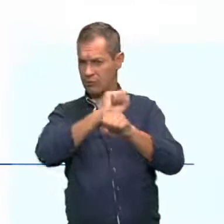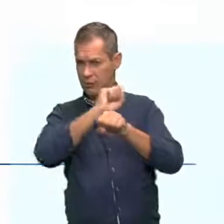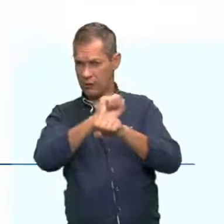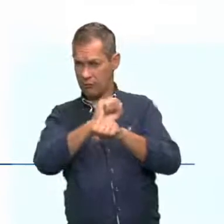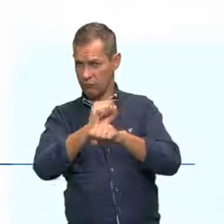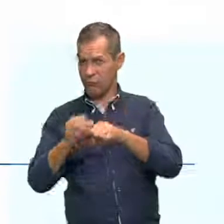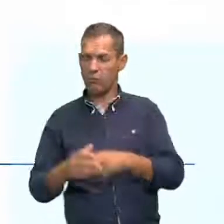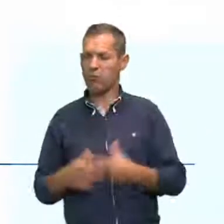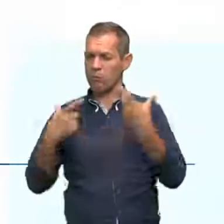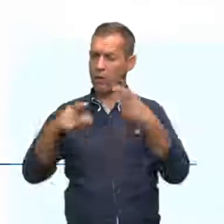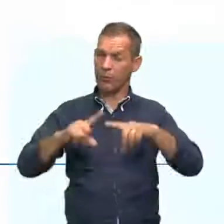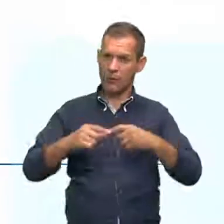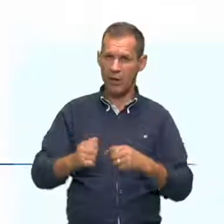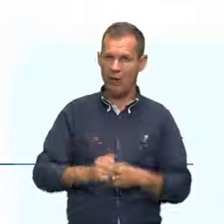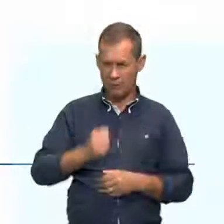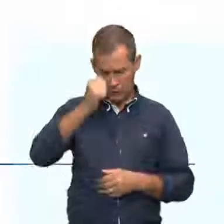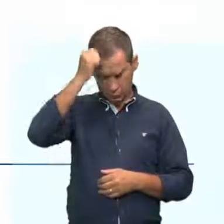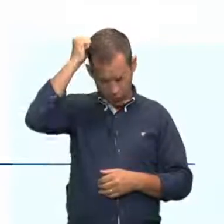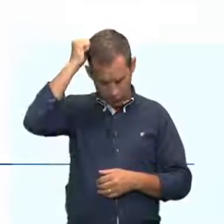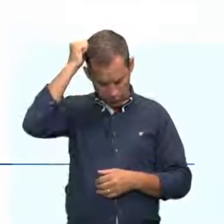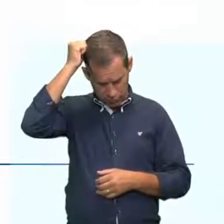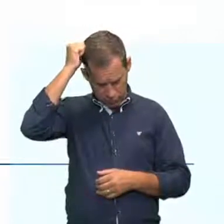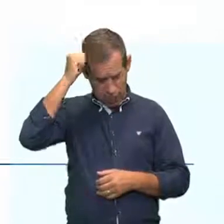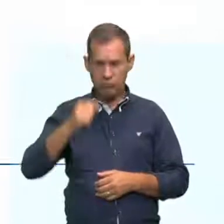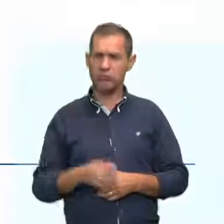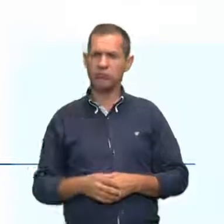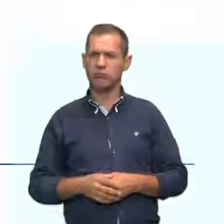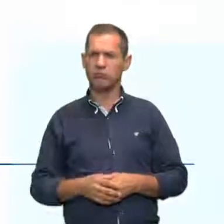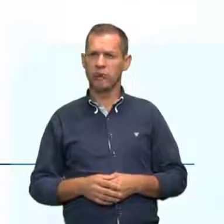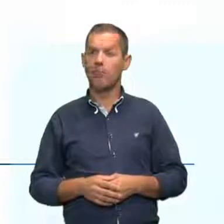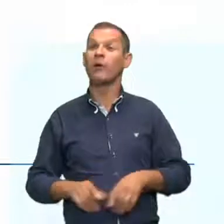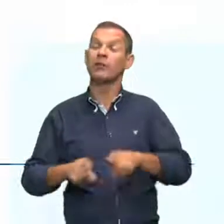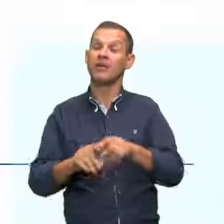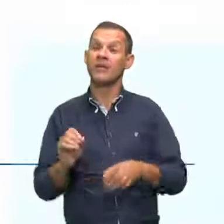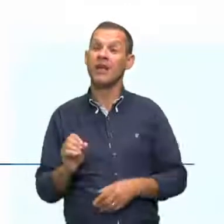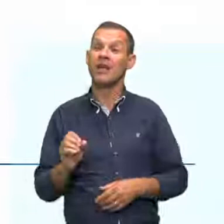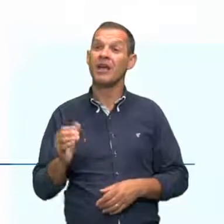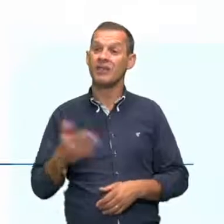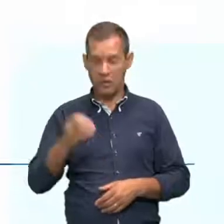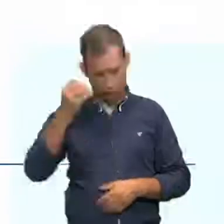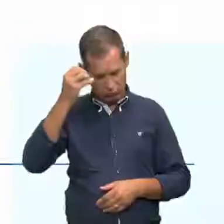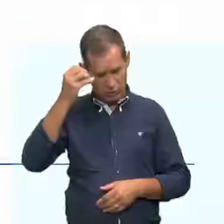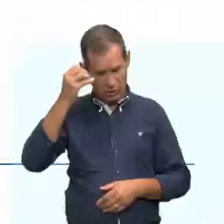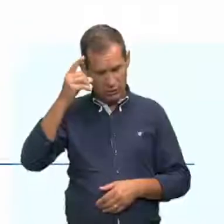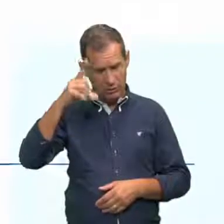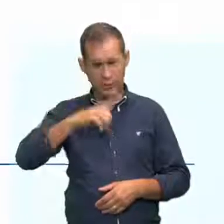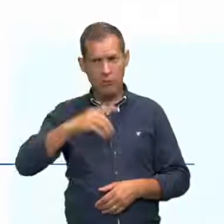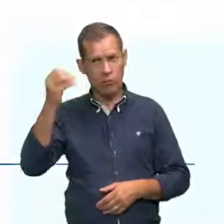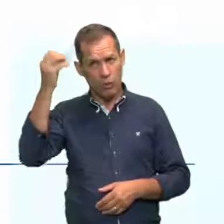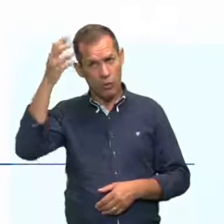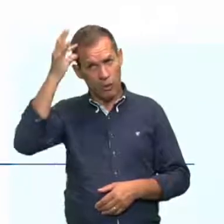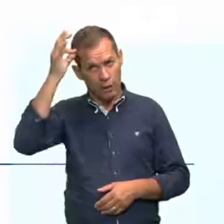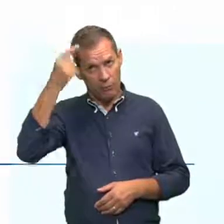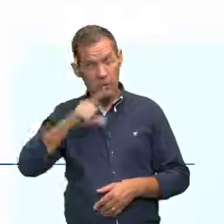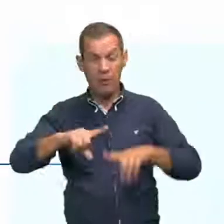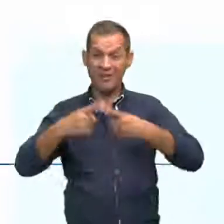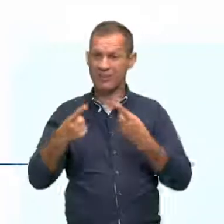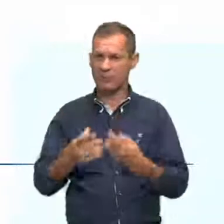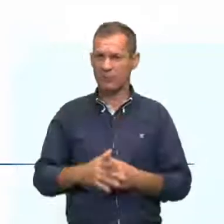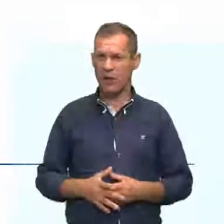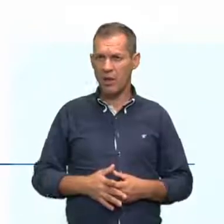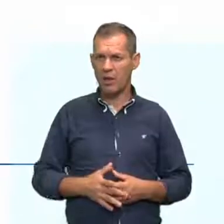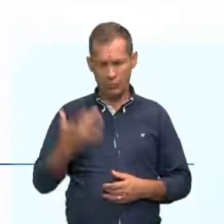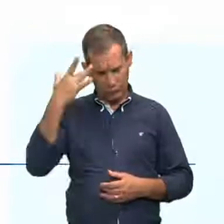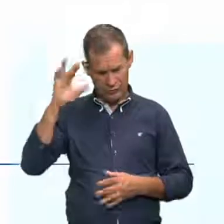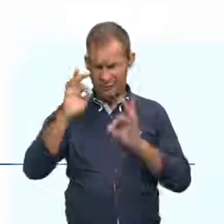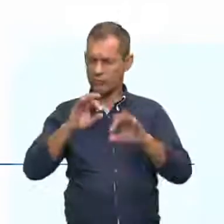dele. Ou já com o cabelo crescido, ou quando ele chegasse no destino, já ia estar com o cabelo crescido e não ia dar para saber que o escravo